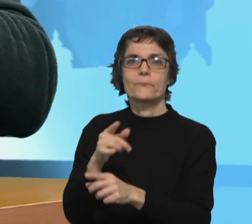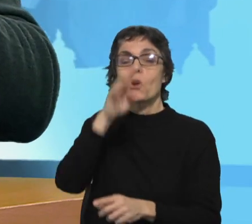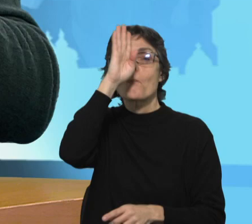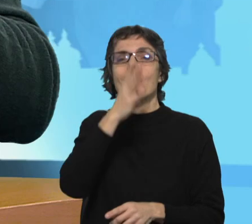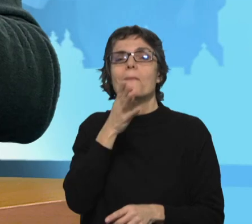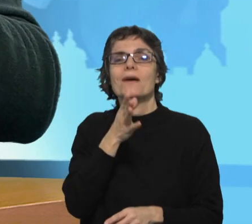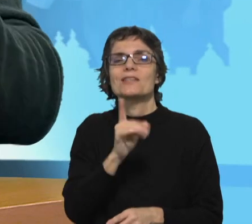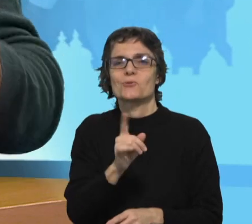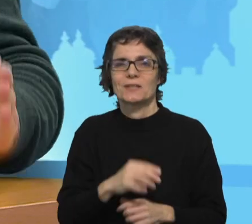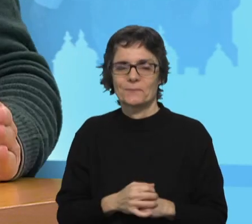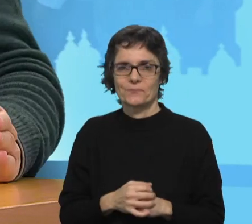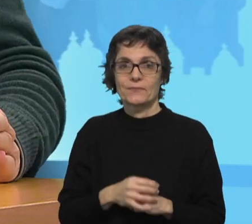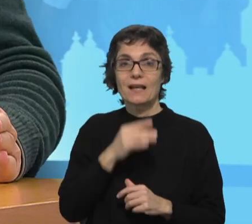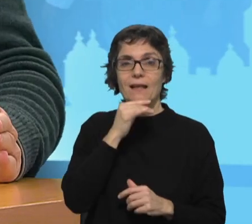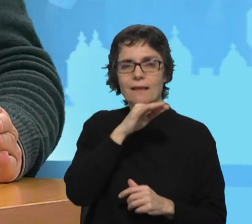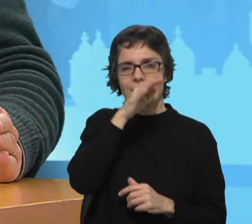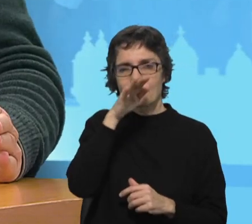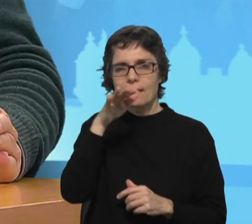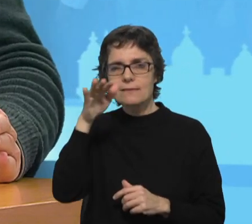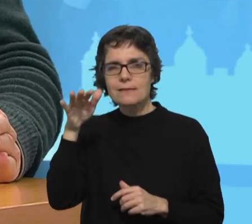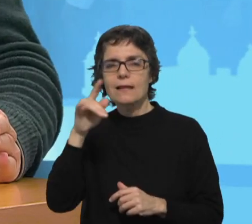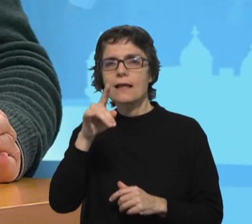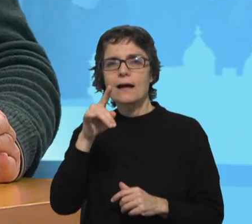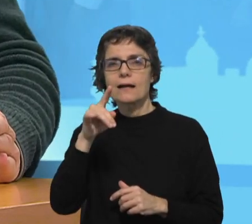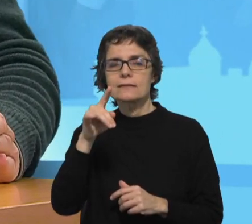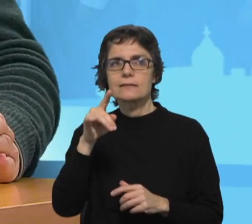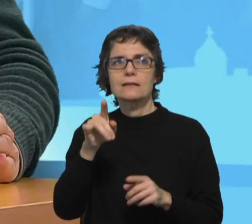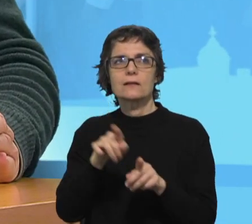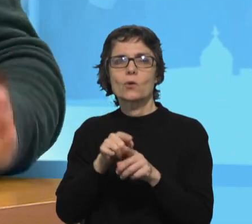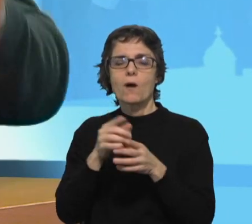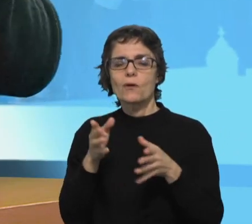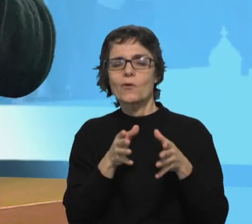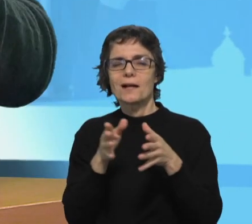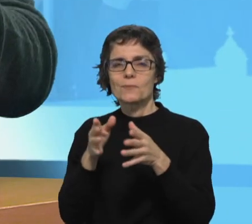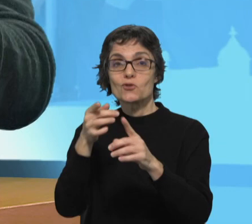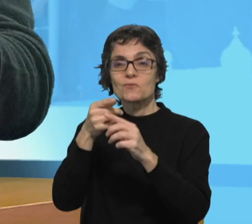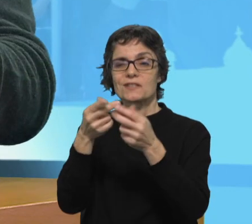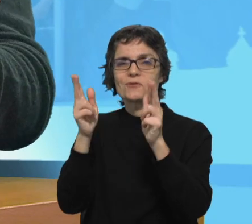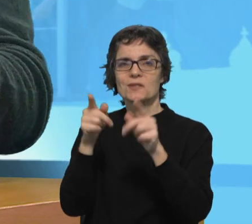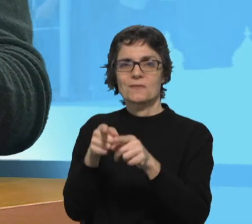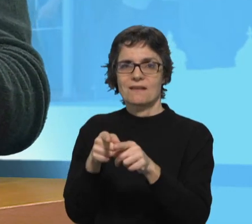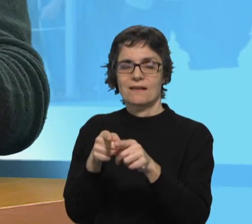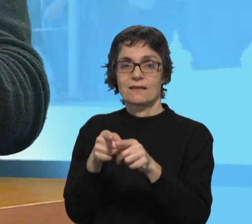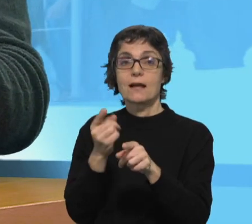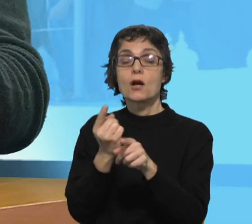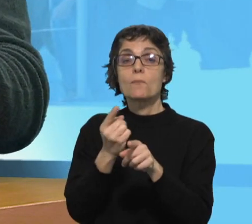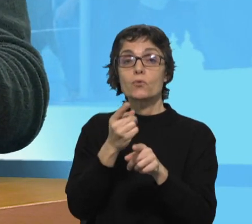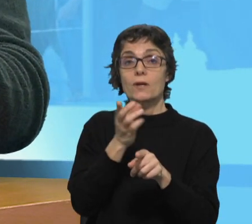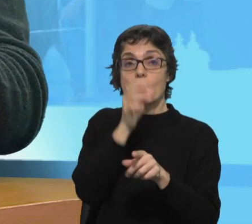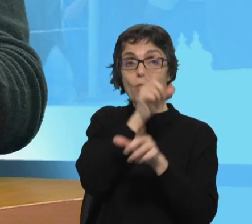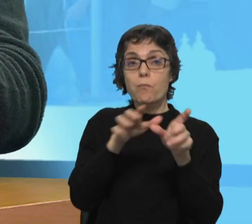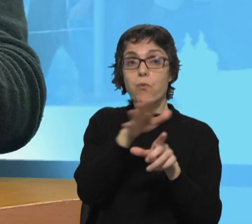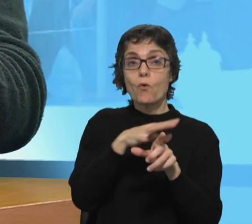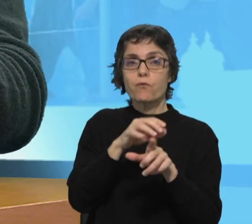O deserto é um caminho para a liberdade. O povo era escravo